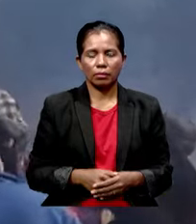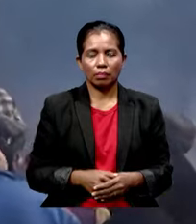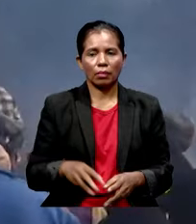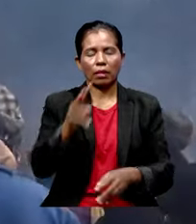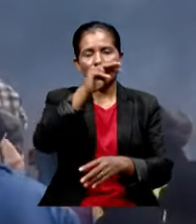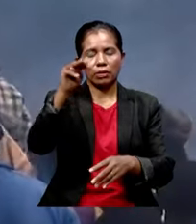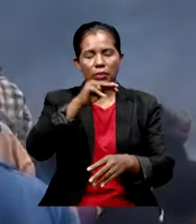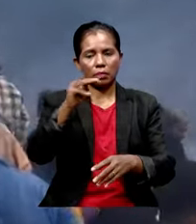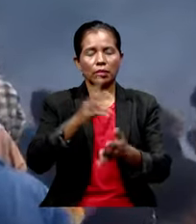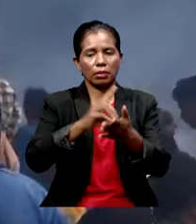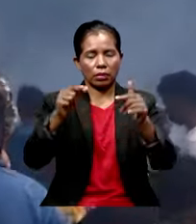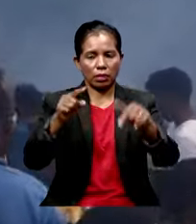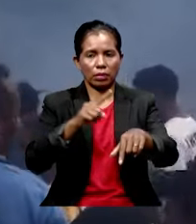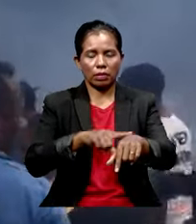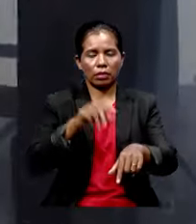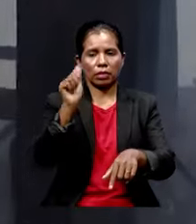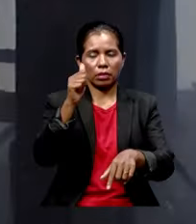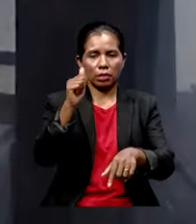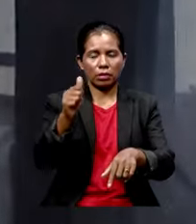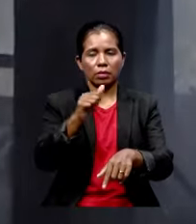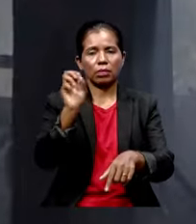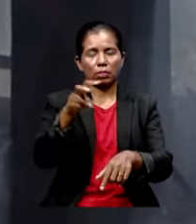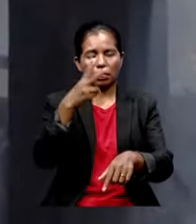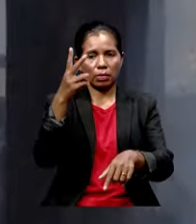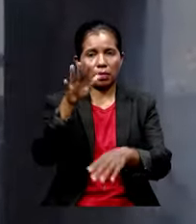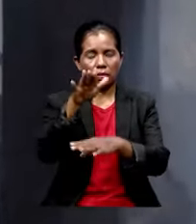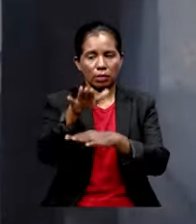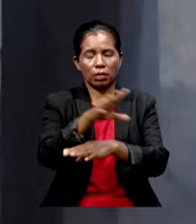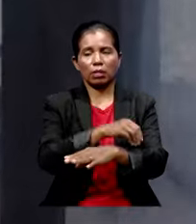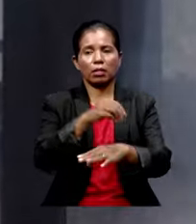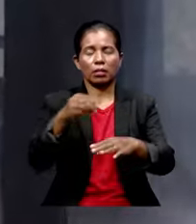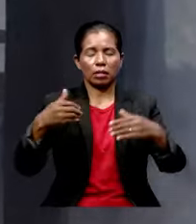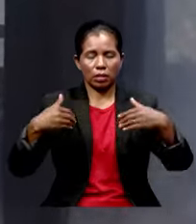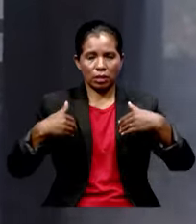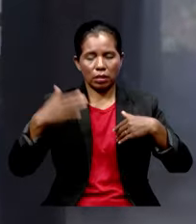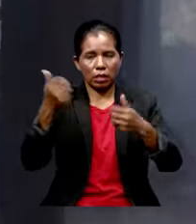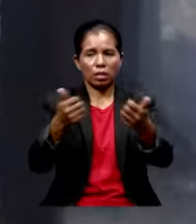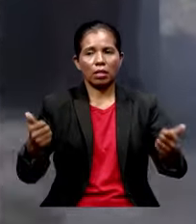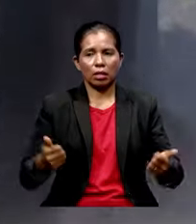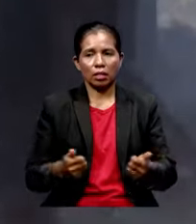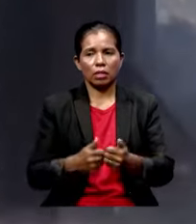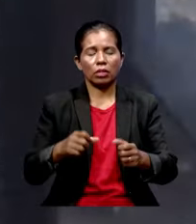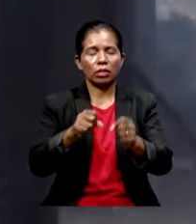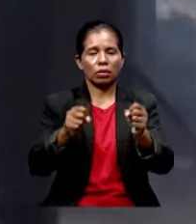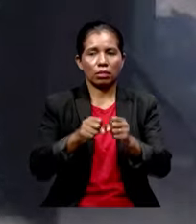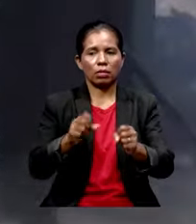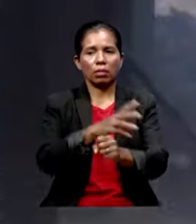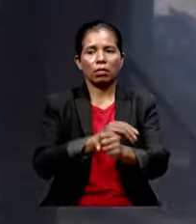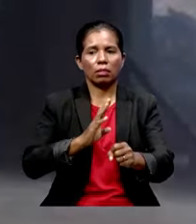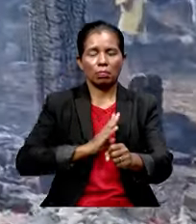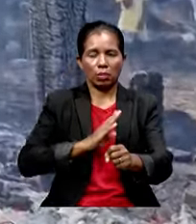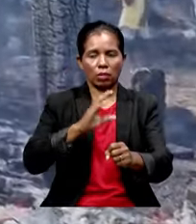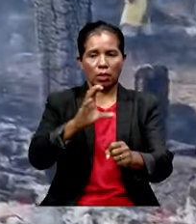Segunda-feira, semana, né? Mais ou menos, Tuku Sanulu, Recin Rua, meu dia. Acontece incêndio e aldeia Maucale, Suku Garuai, município